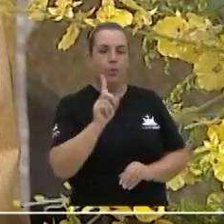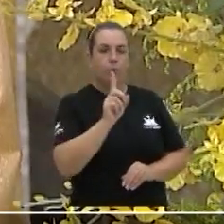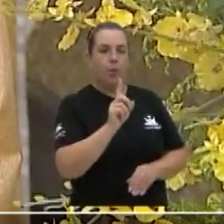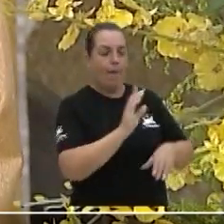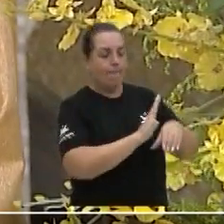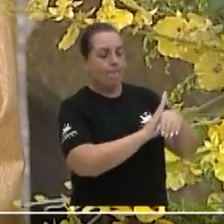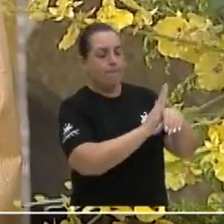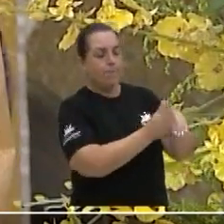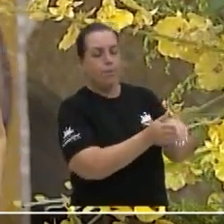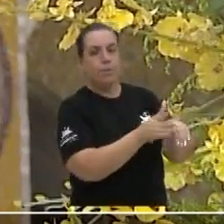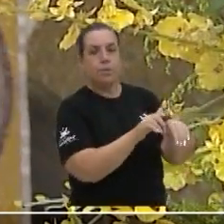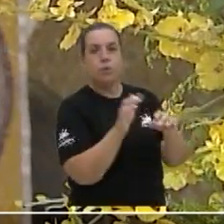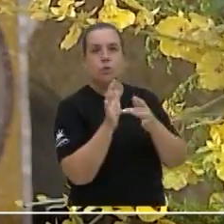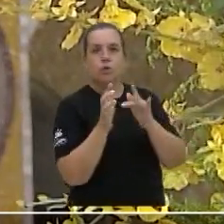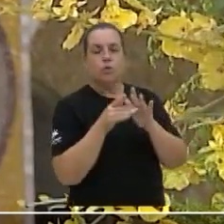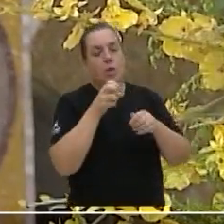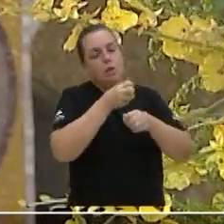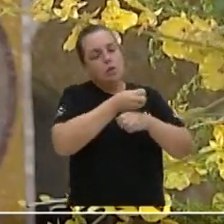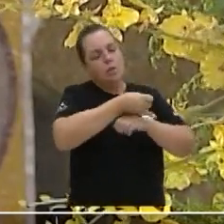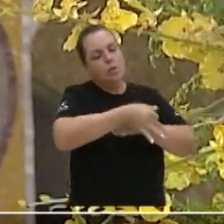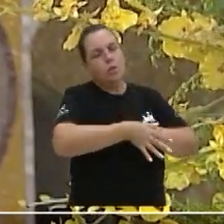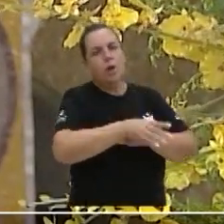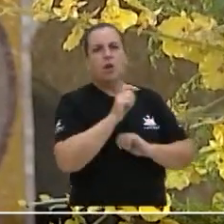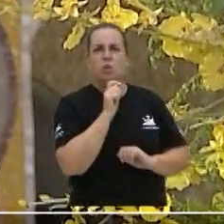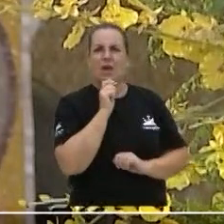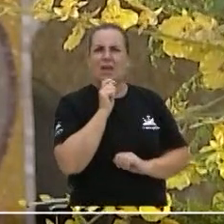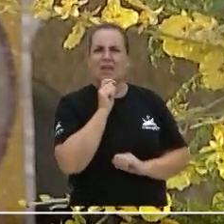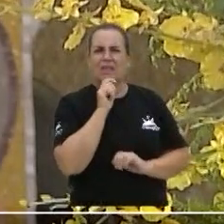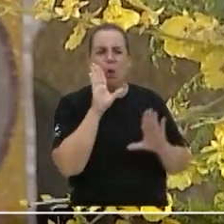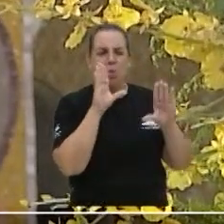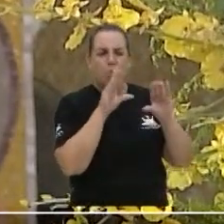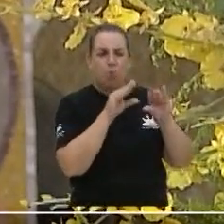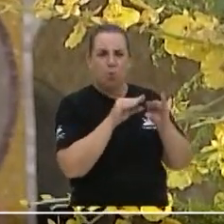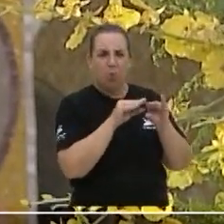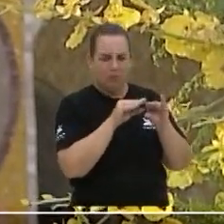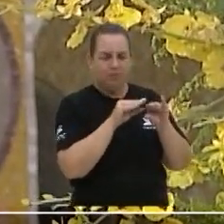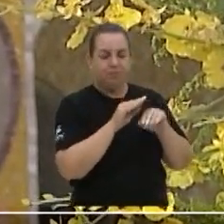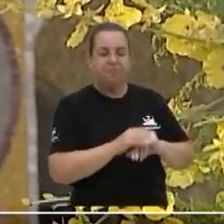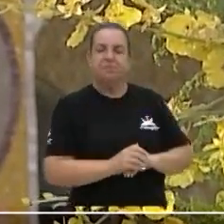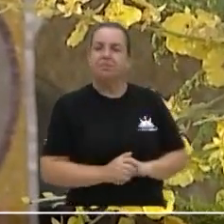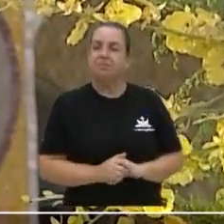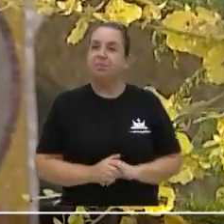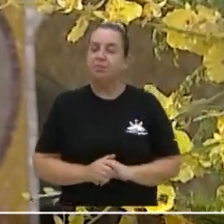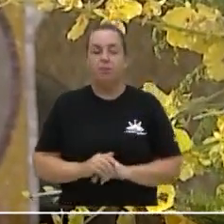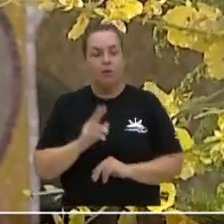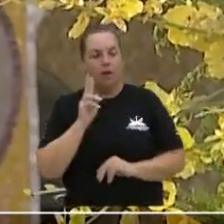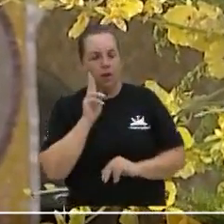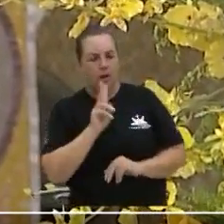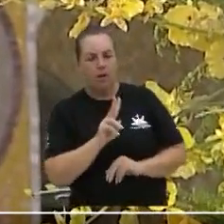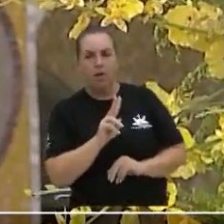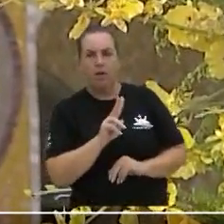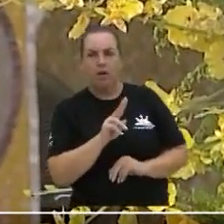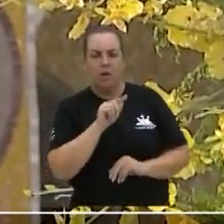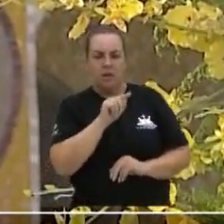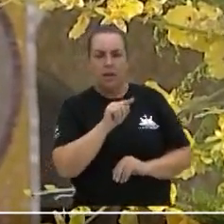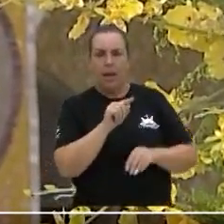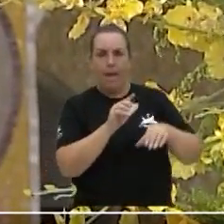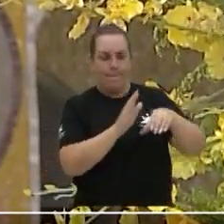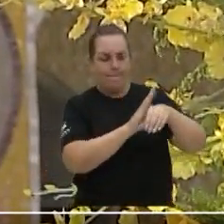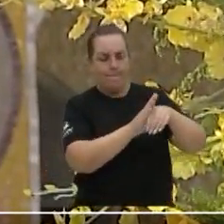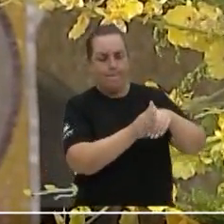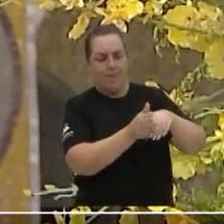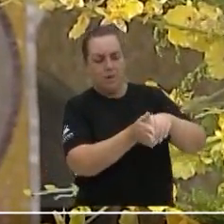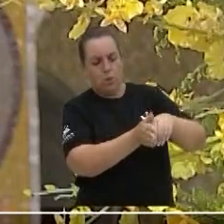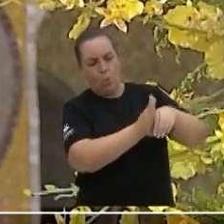de madrugada, quando ainda estava escuro, e viu que a pedra tinha